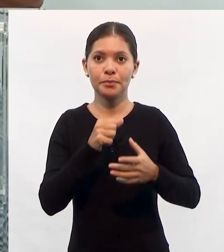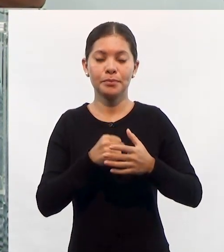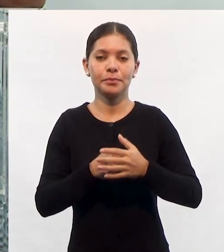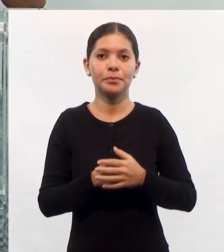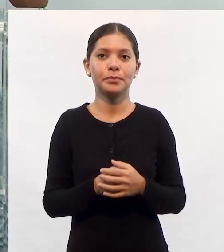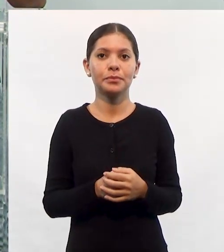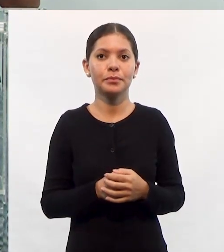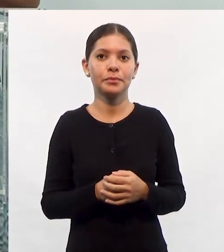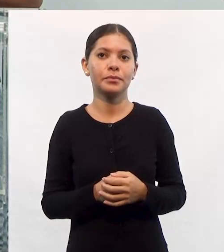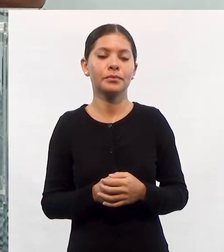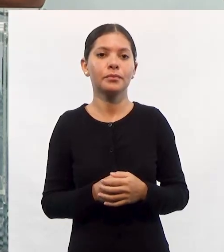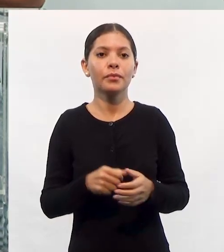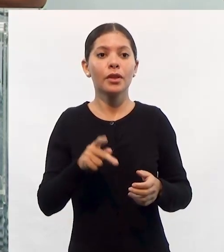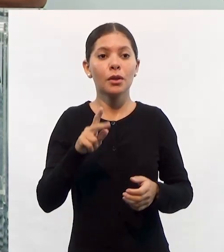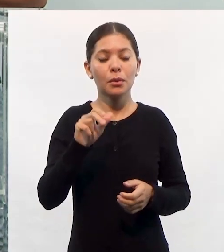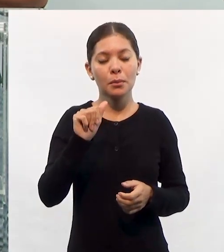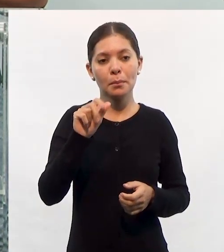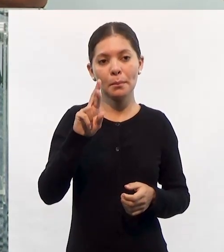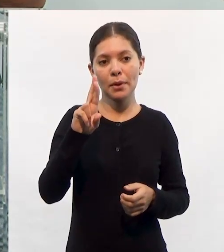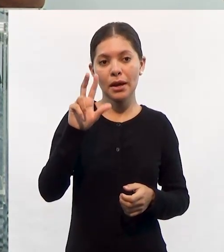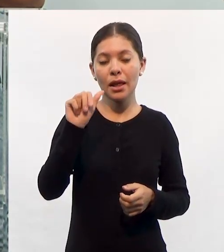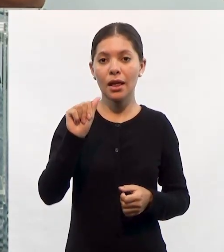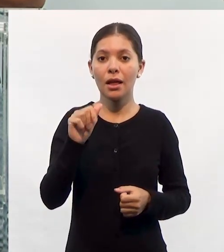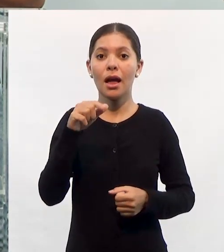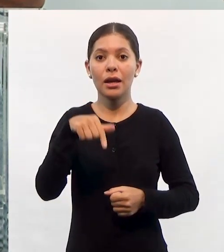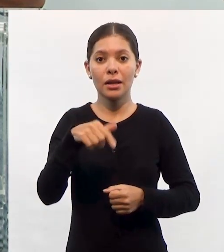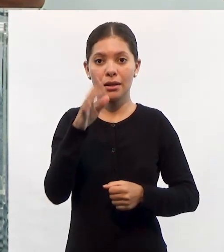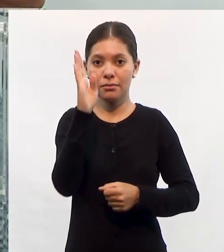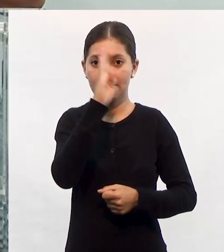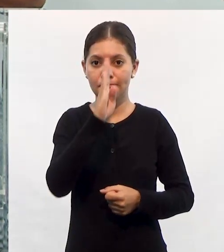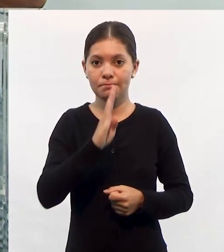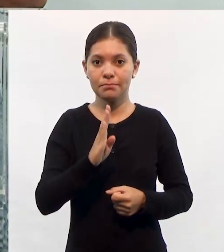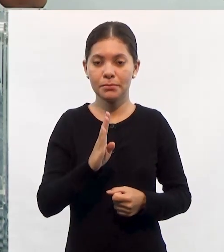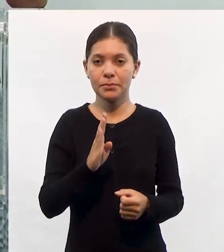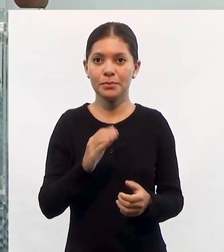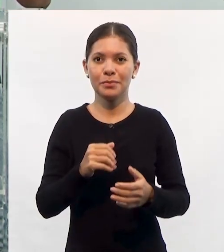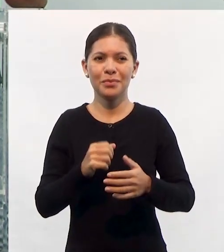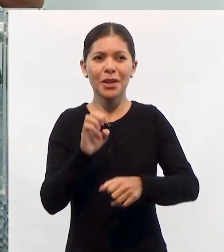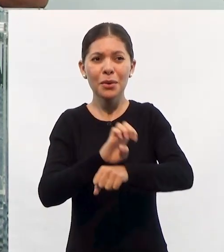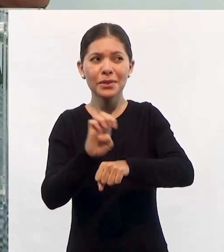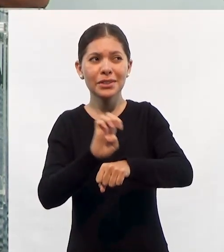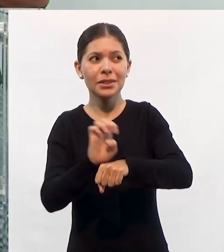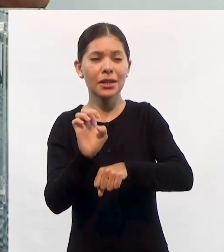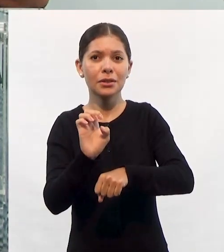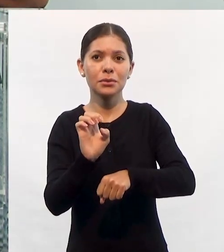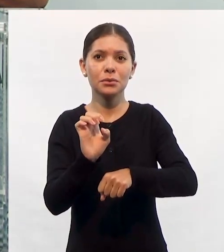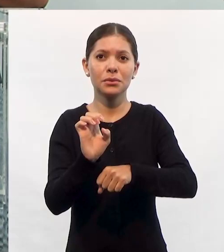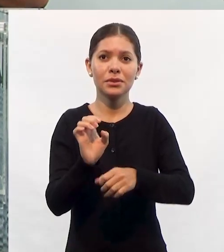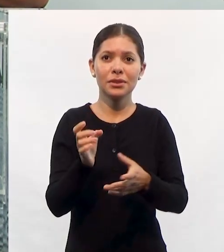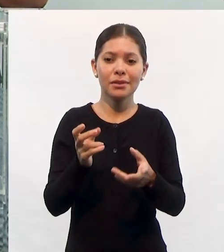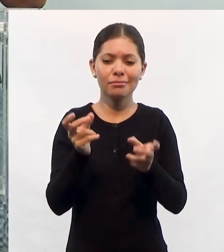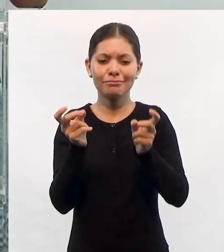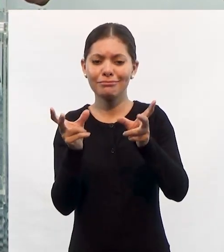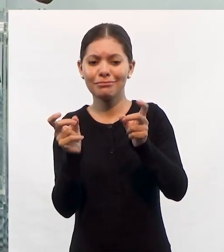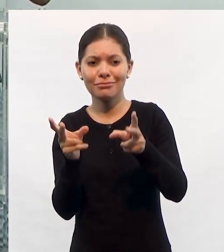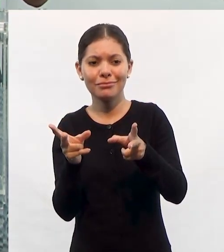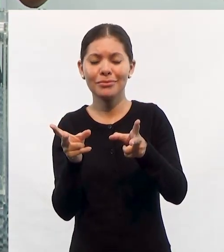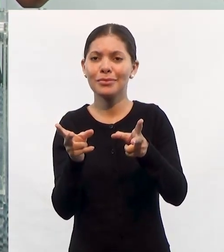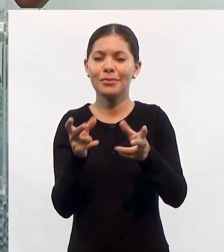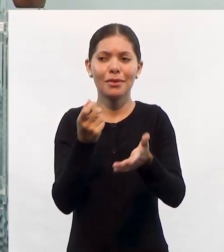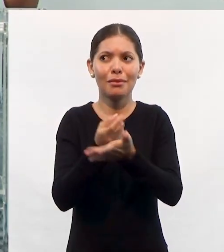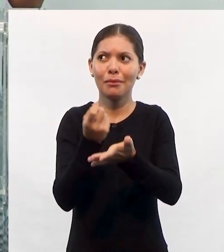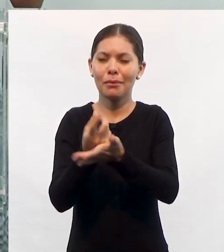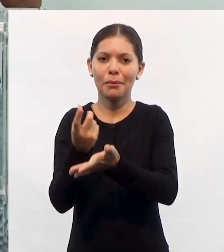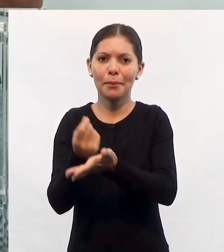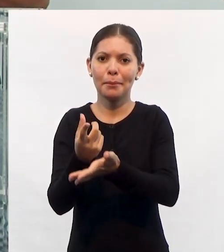céu aberto é no Pará, aqui no Brasil. O Pará não é um grande consumidor de minério de ferro, mas a mina